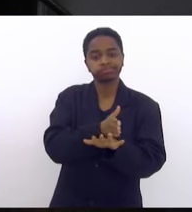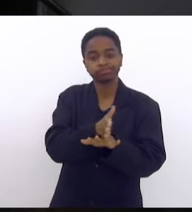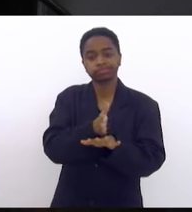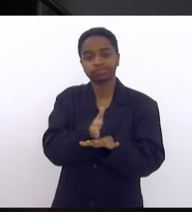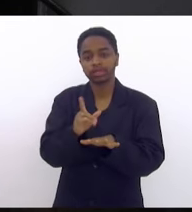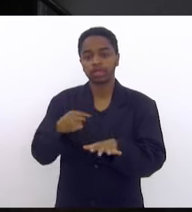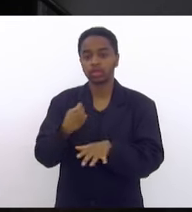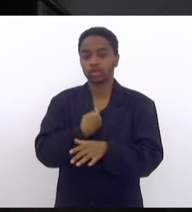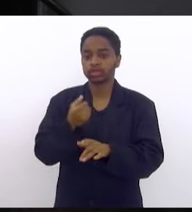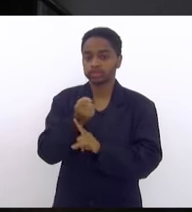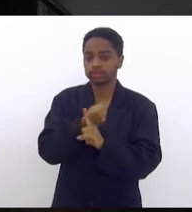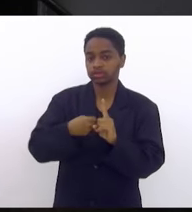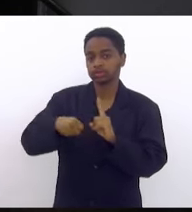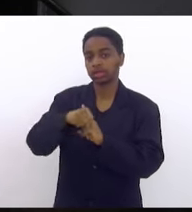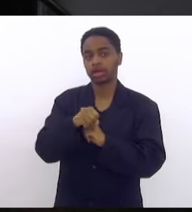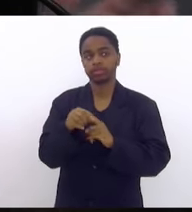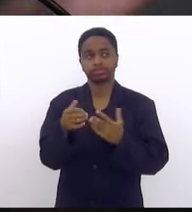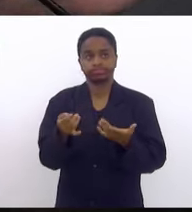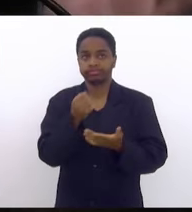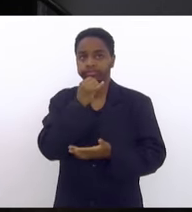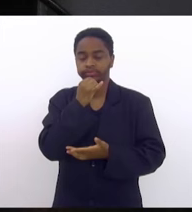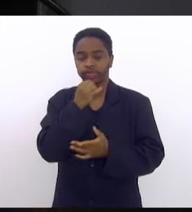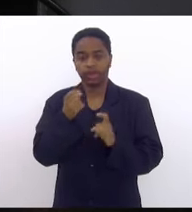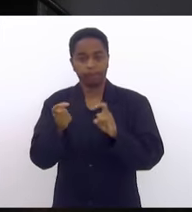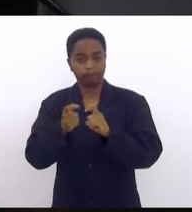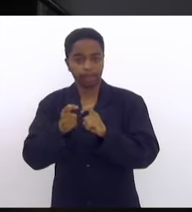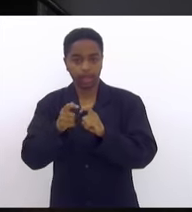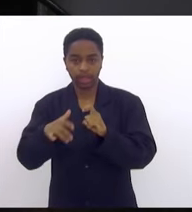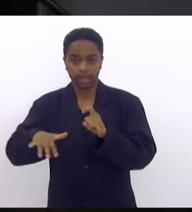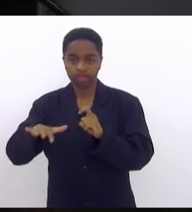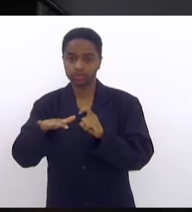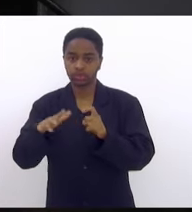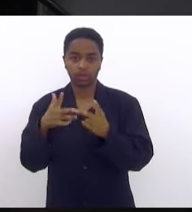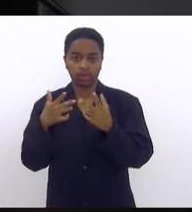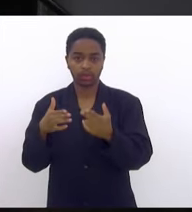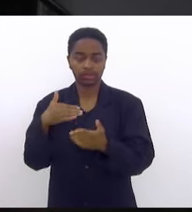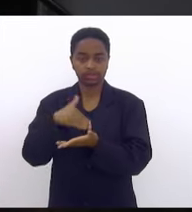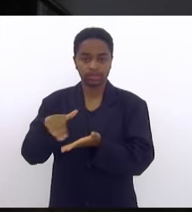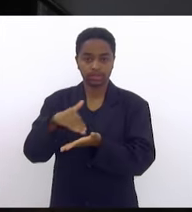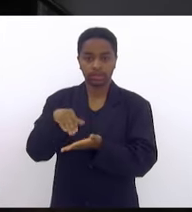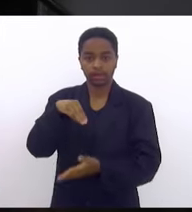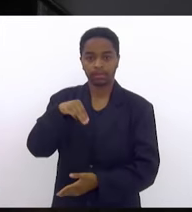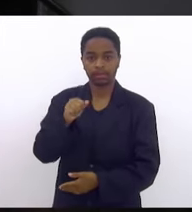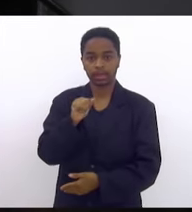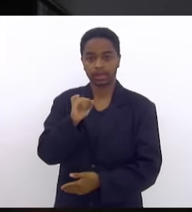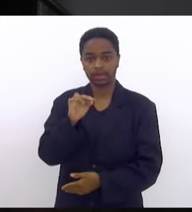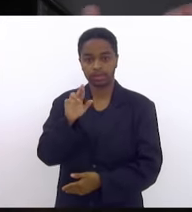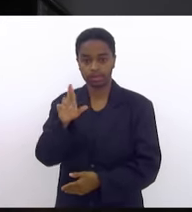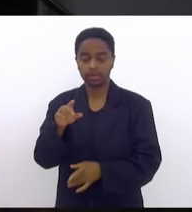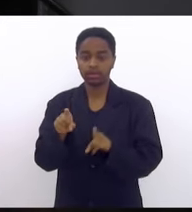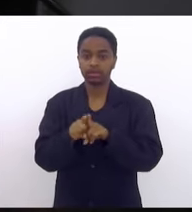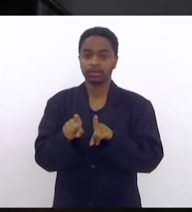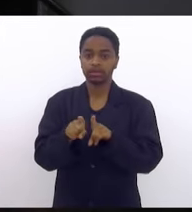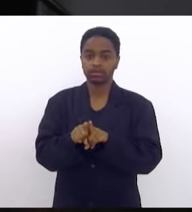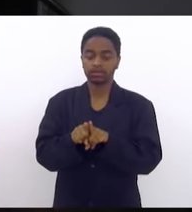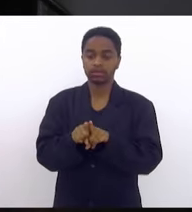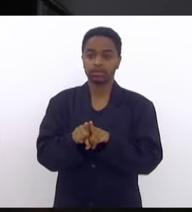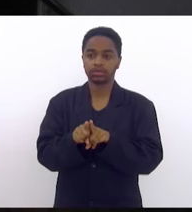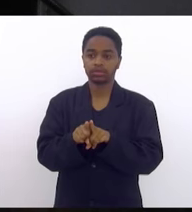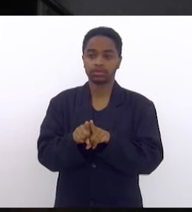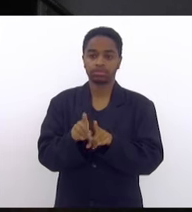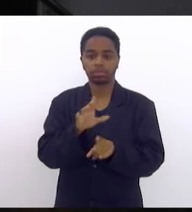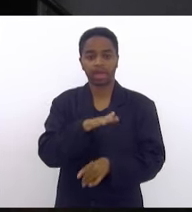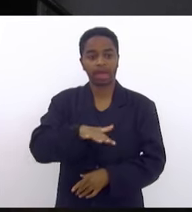da nossa sociedade, seja desde medicina, como o nosso secretário, doutor Maí, como na área